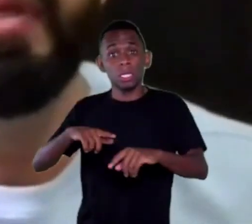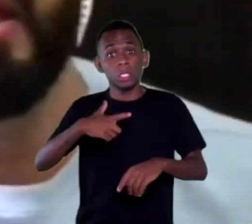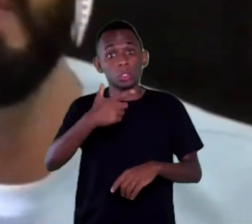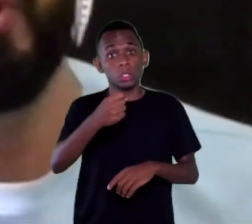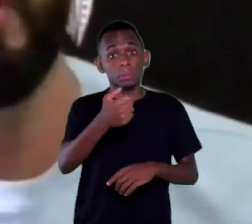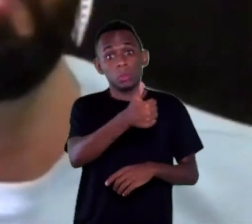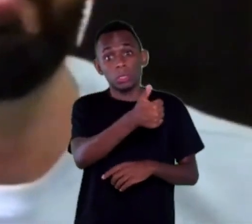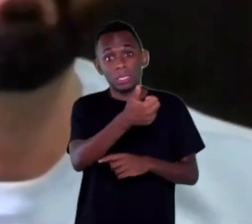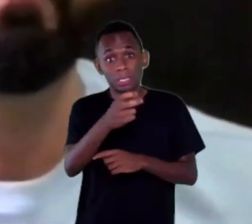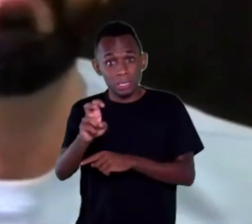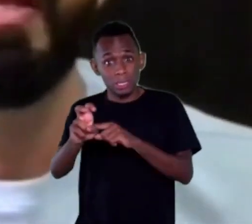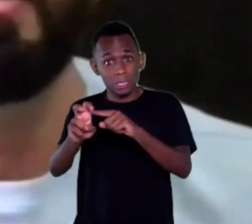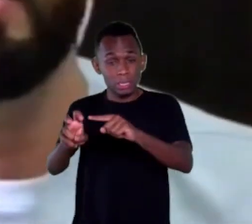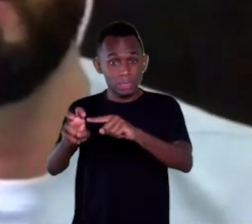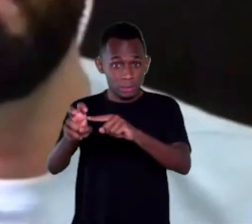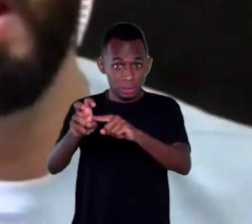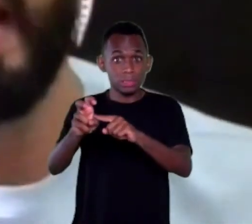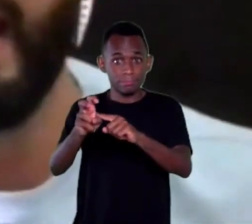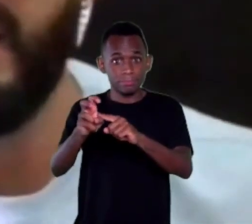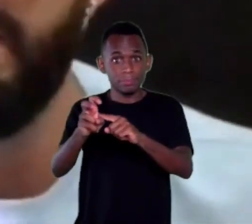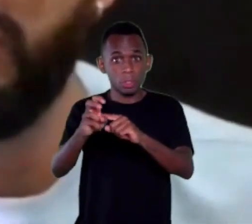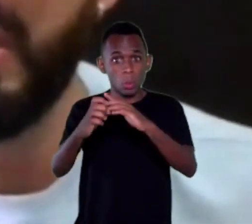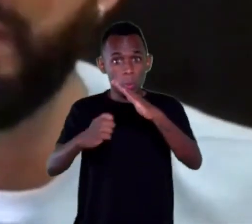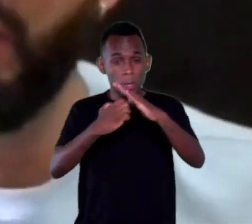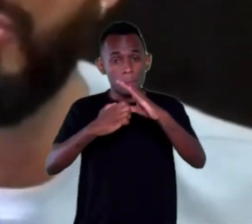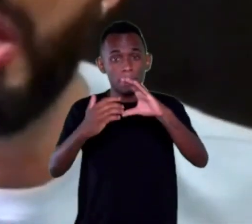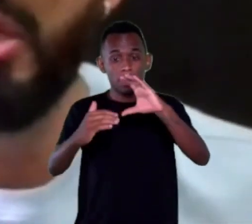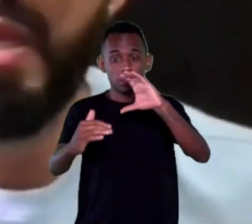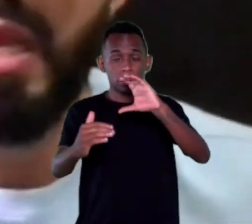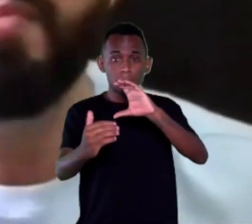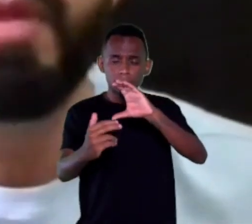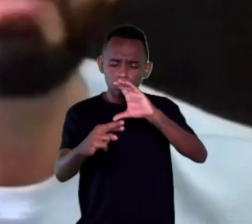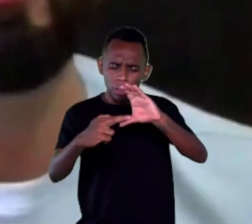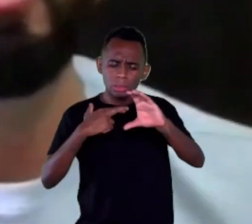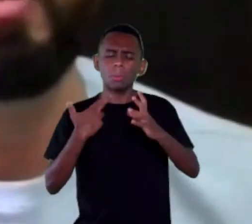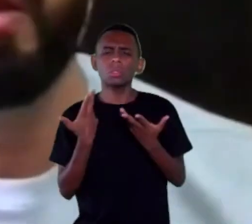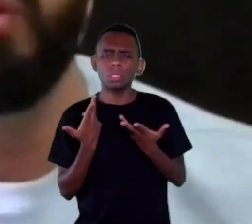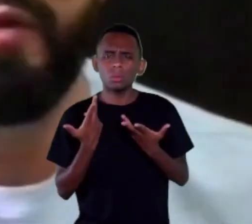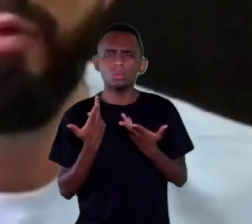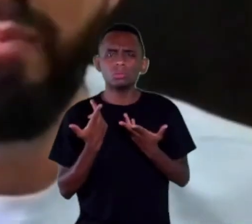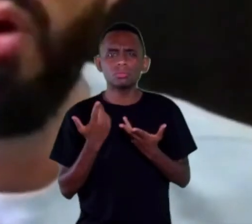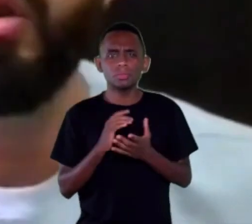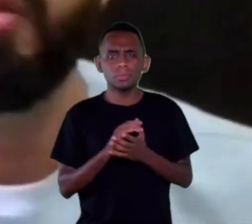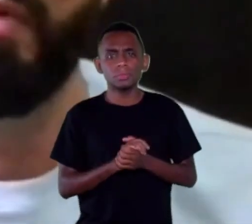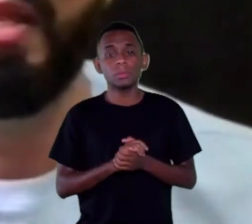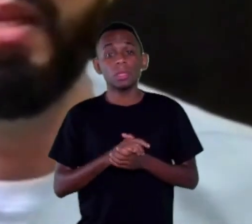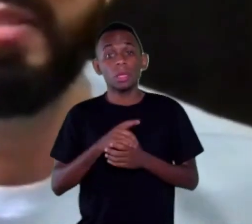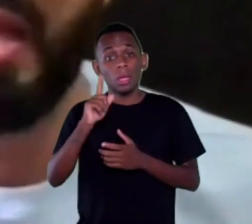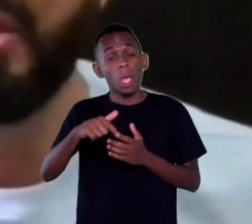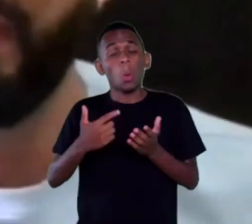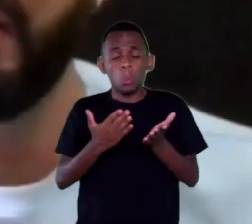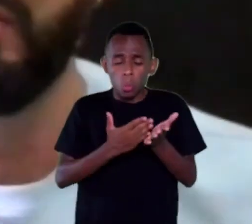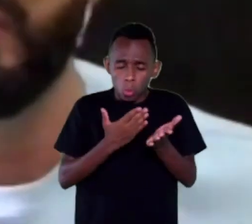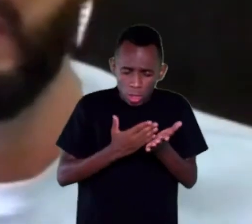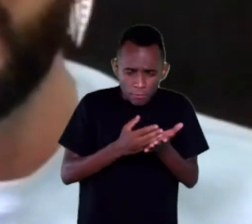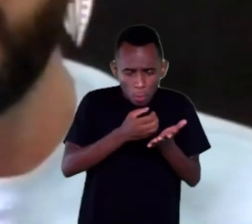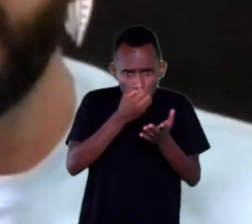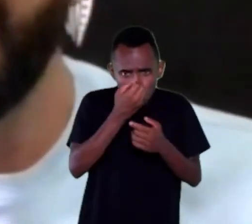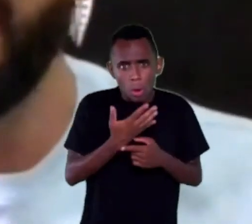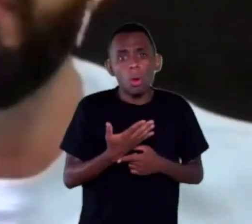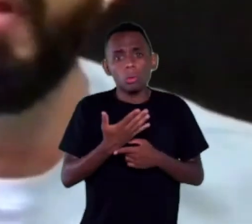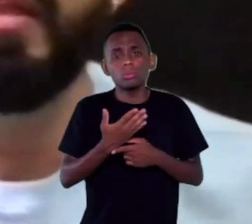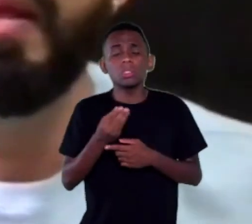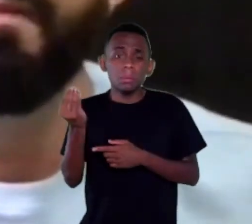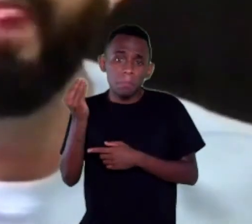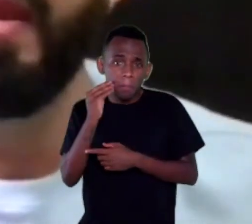me respondeu, né? Eu bancaria por esse projeto, mas ela me respondeu que era um livro bom, que valeria sair